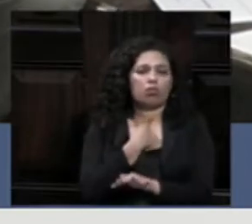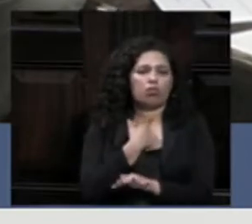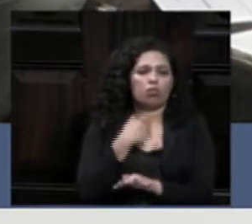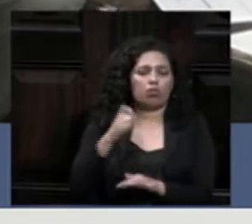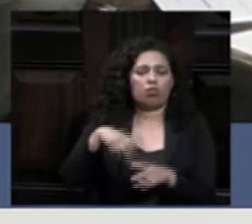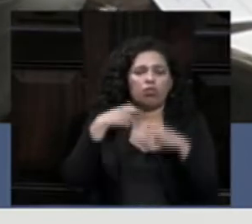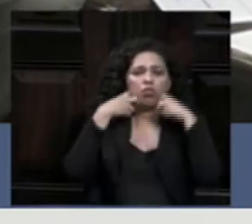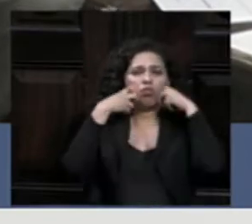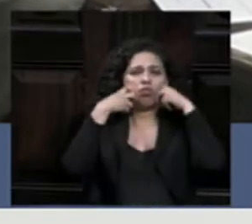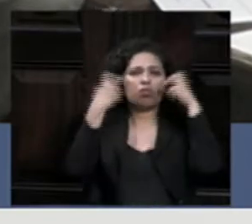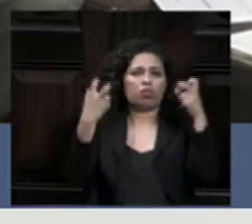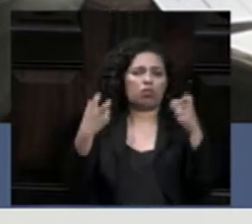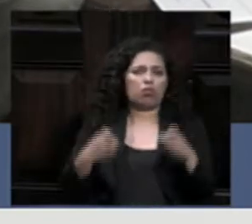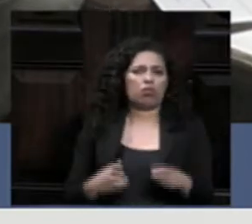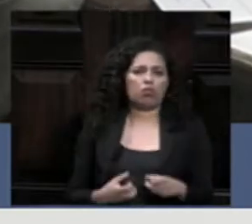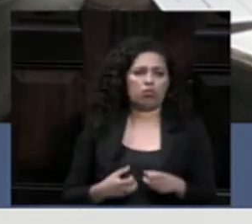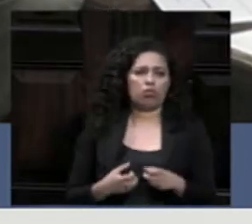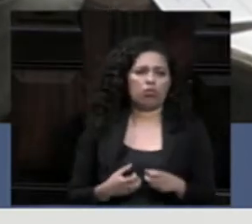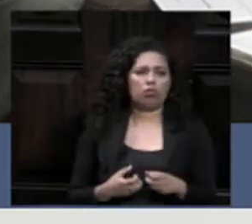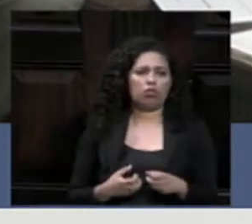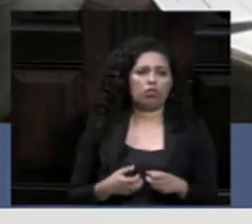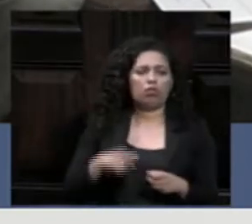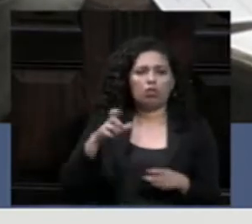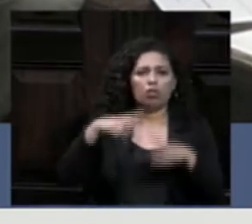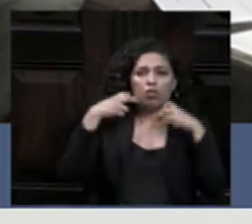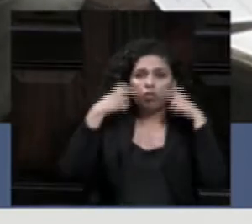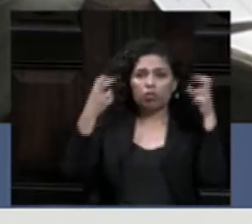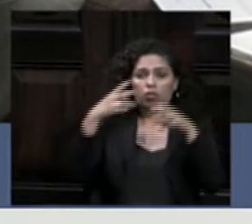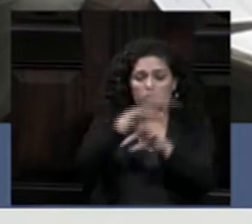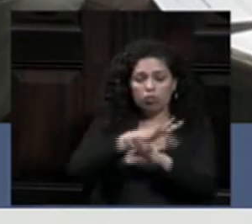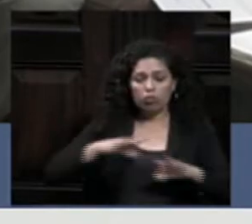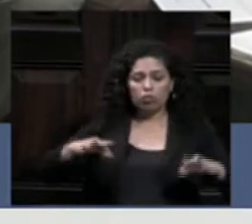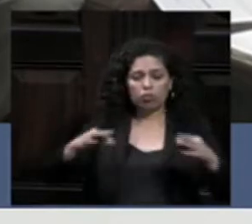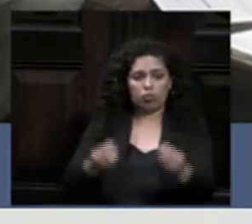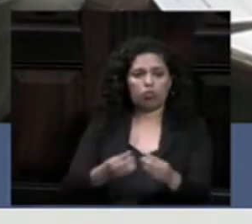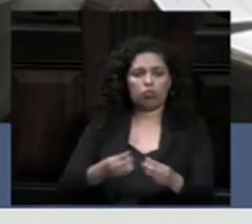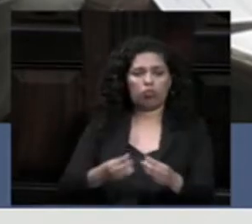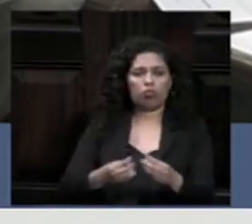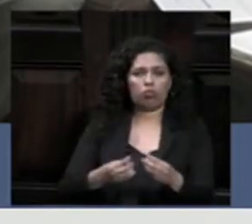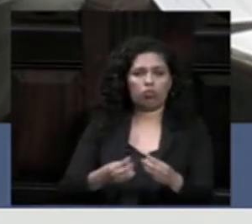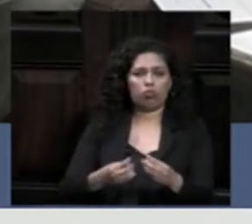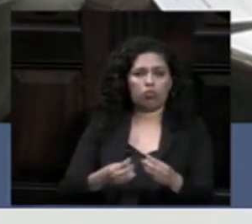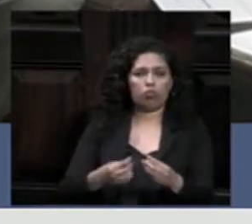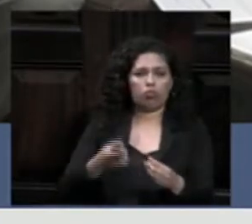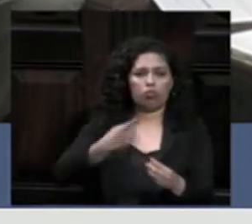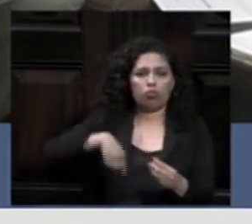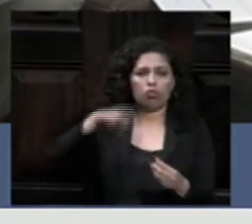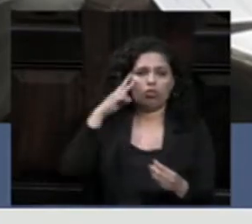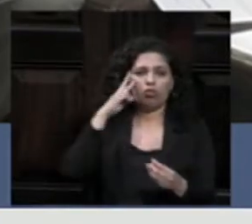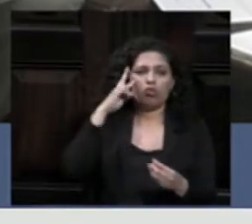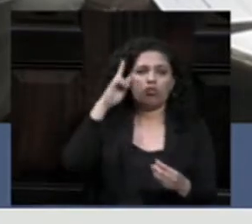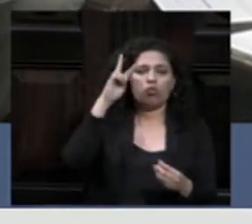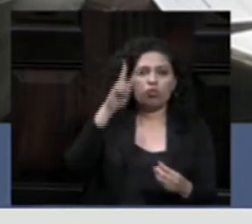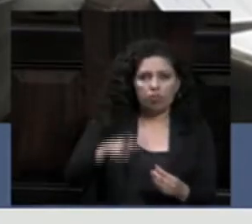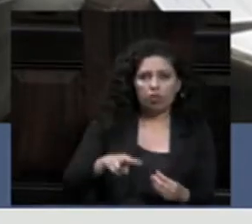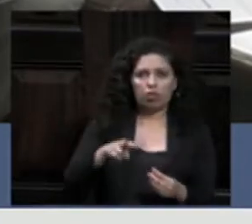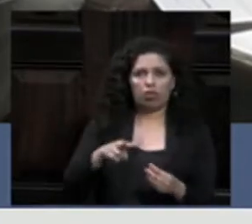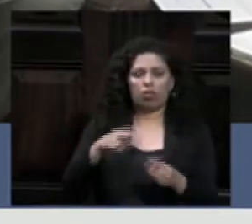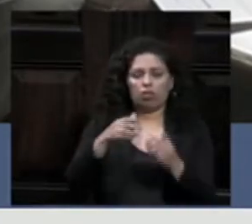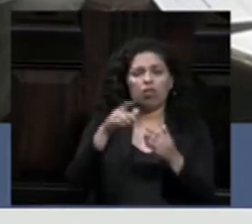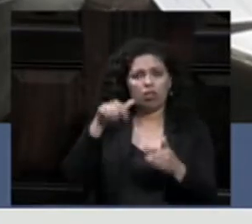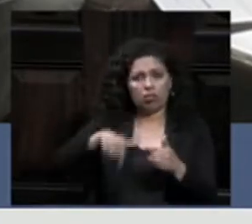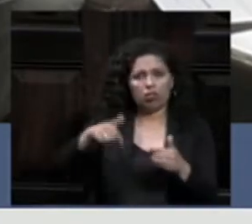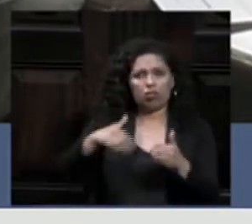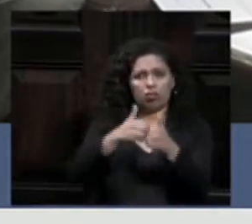uma vergonha para todos nós daqui desse estado assistirmos aqui na nossa saída